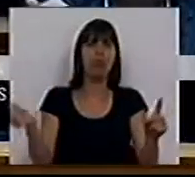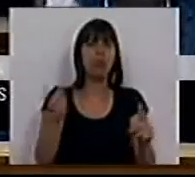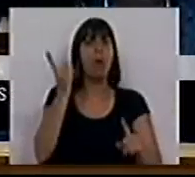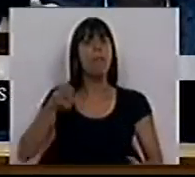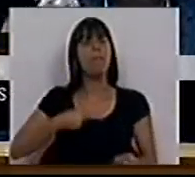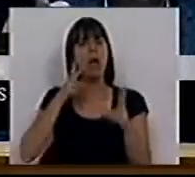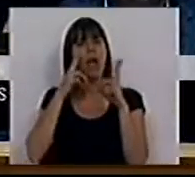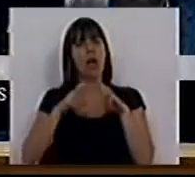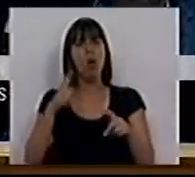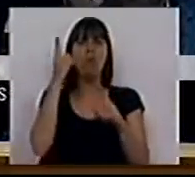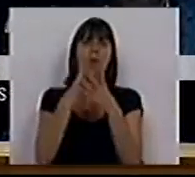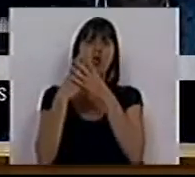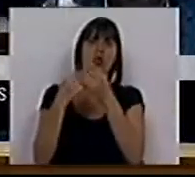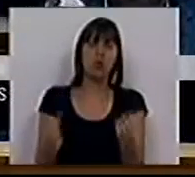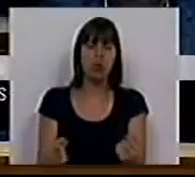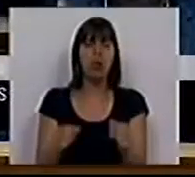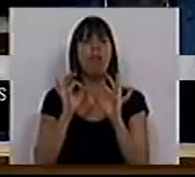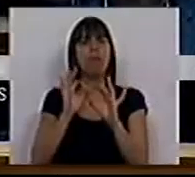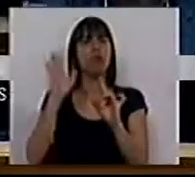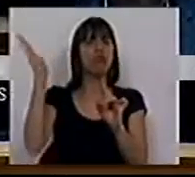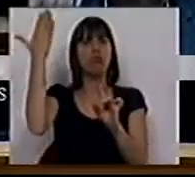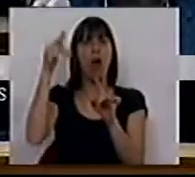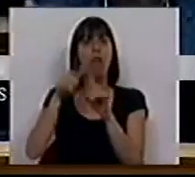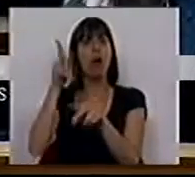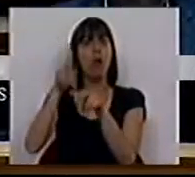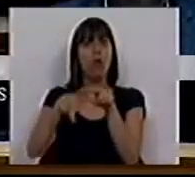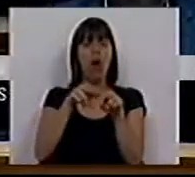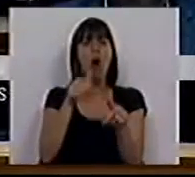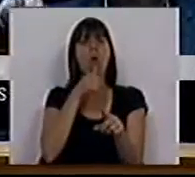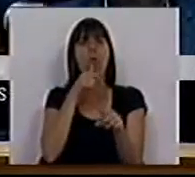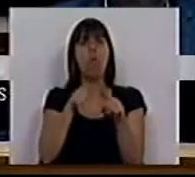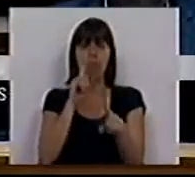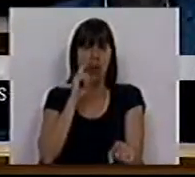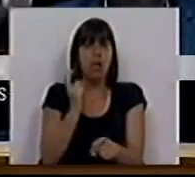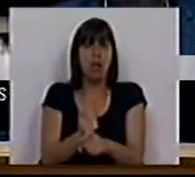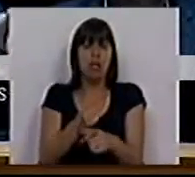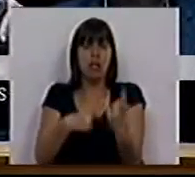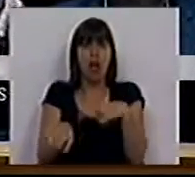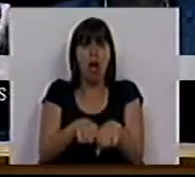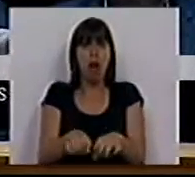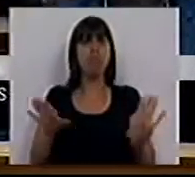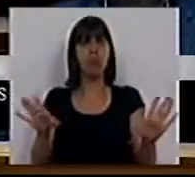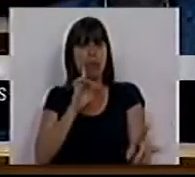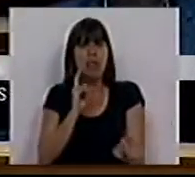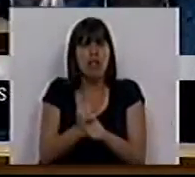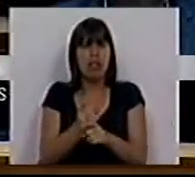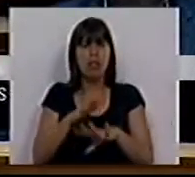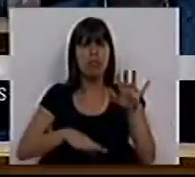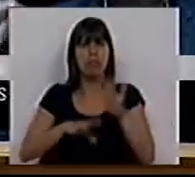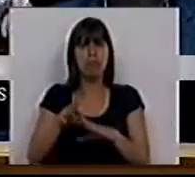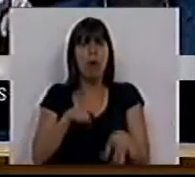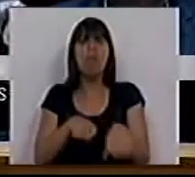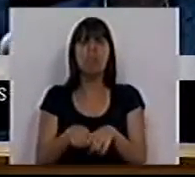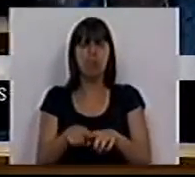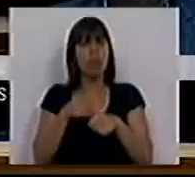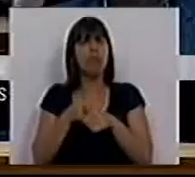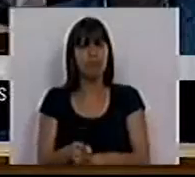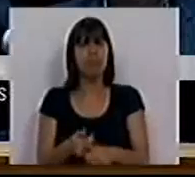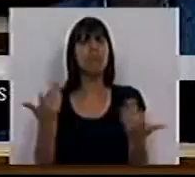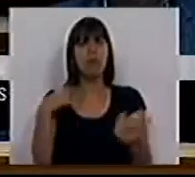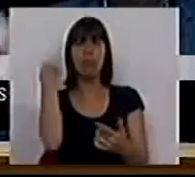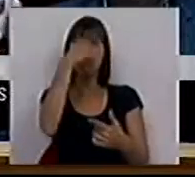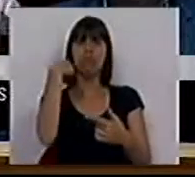Teremos de encontrar aqui uma solução para fazer prevalecer esses cortes, porque assim o exige a política. O exercício da política,